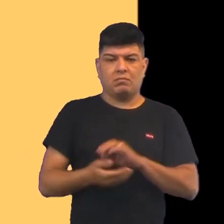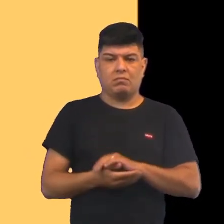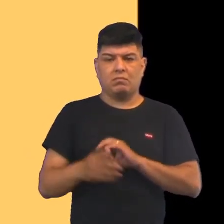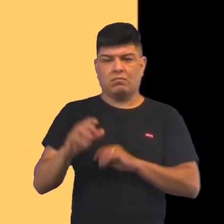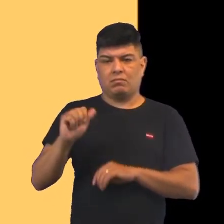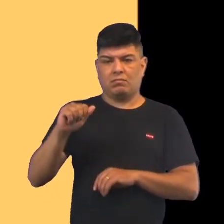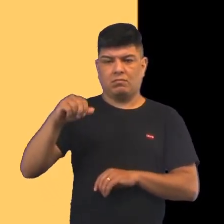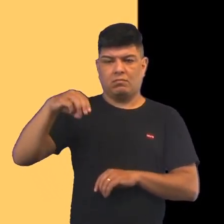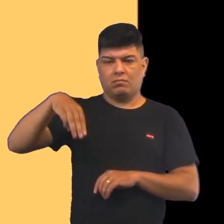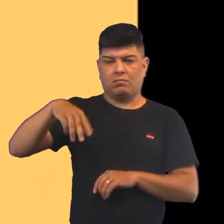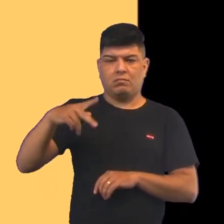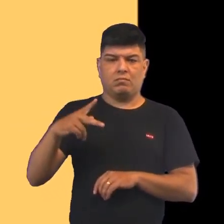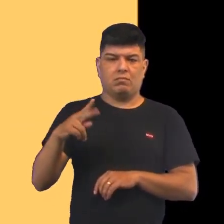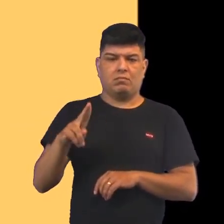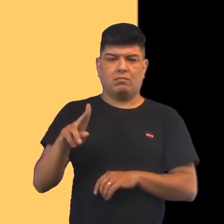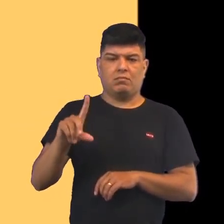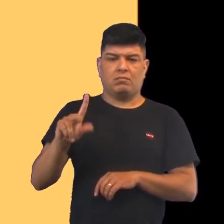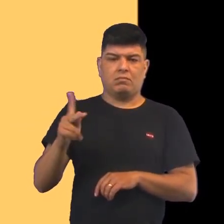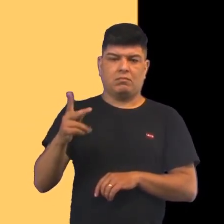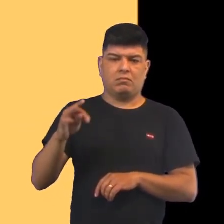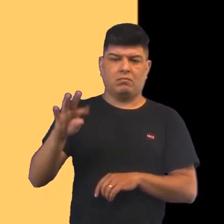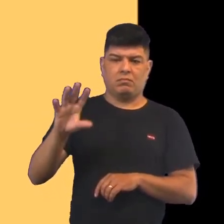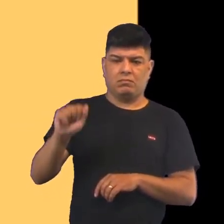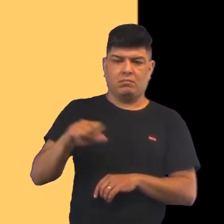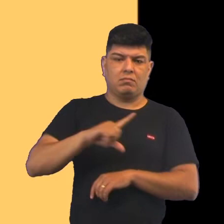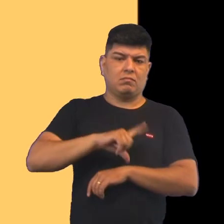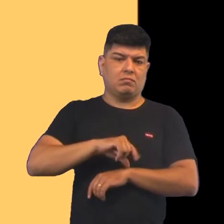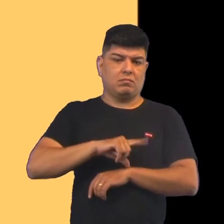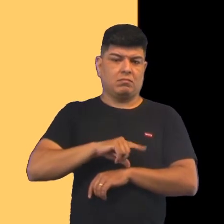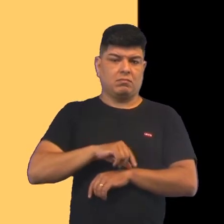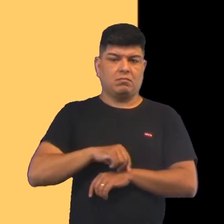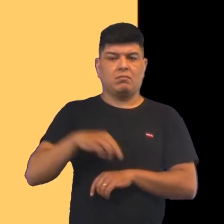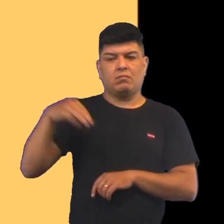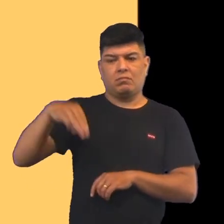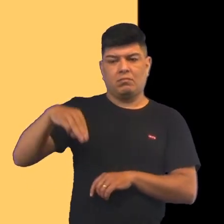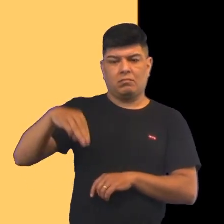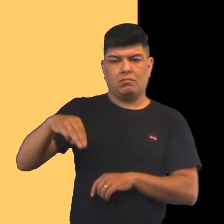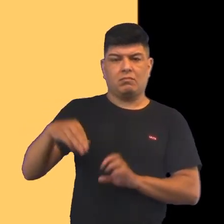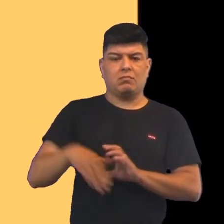Ampulheta, utilizada para medir hora, um minuto.